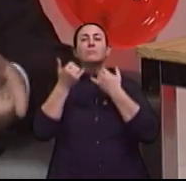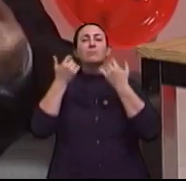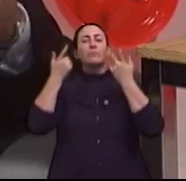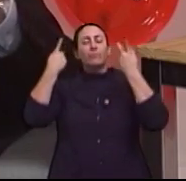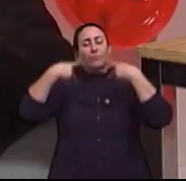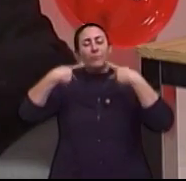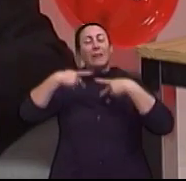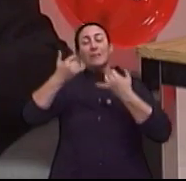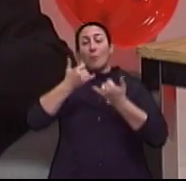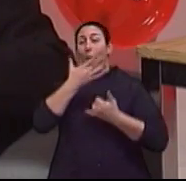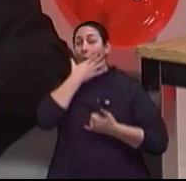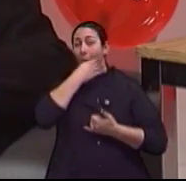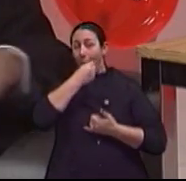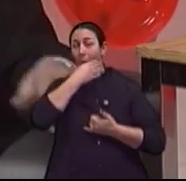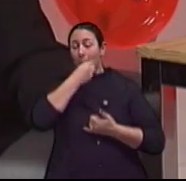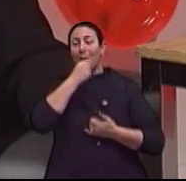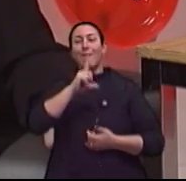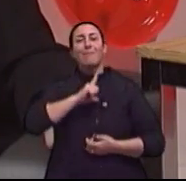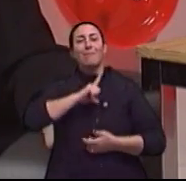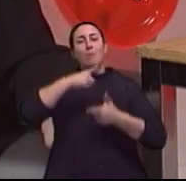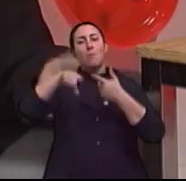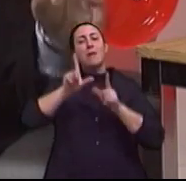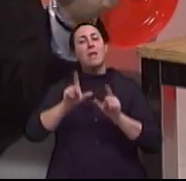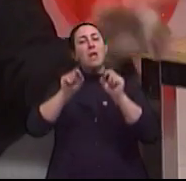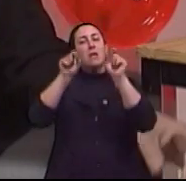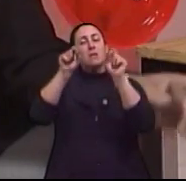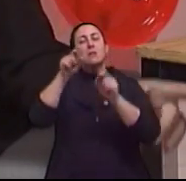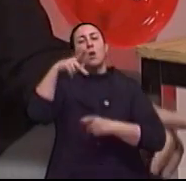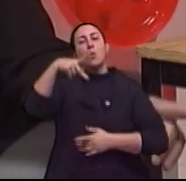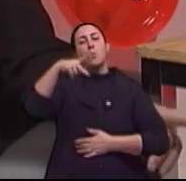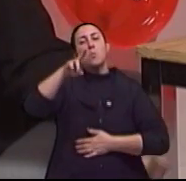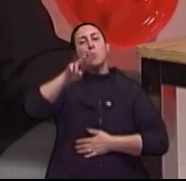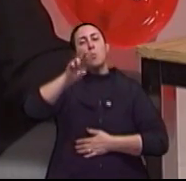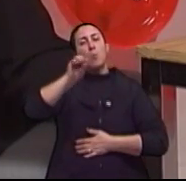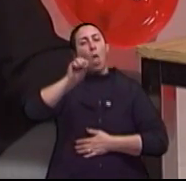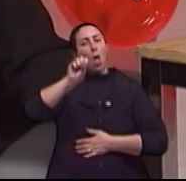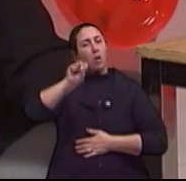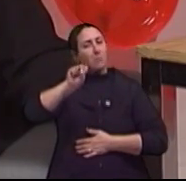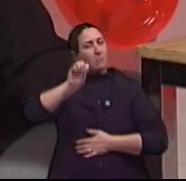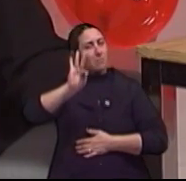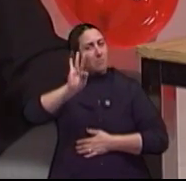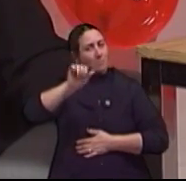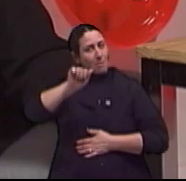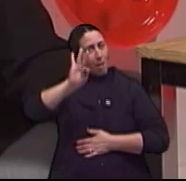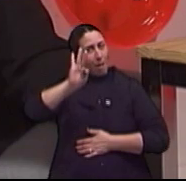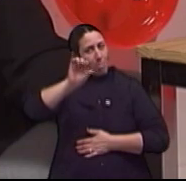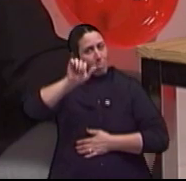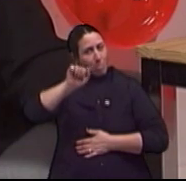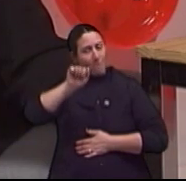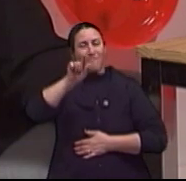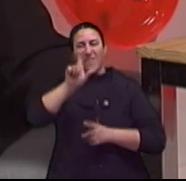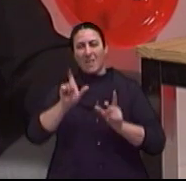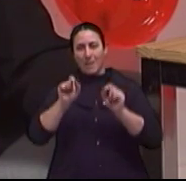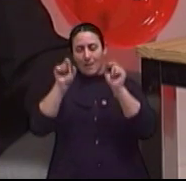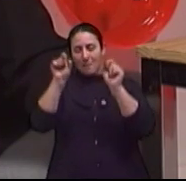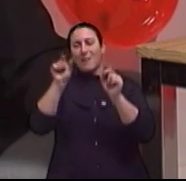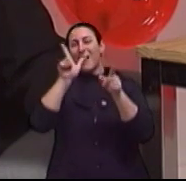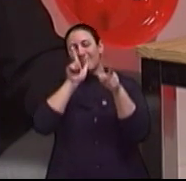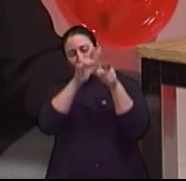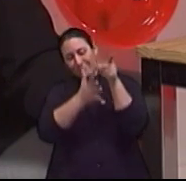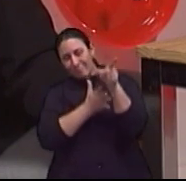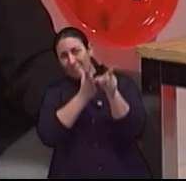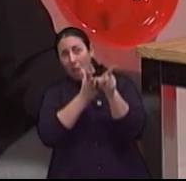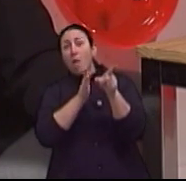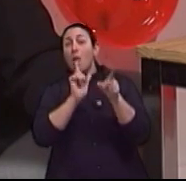de próstata no homem e um dos efeitos colaterais dessa droga isso já se descobriu há 30 anos é